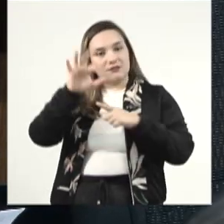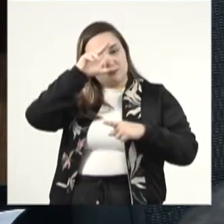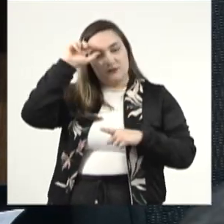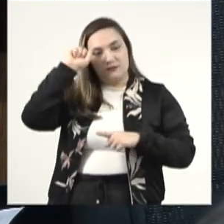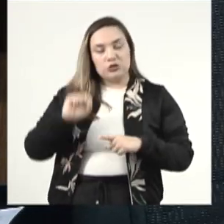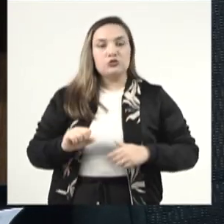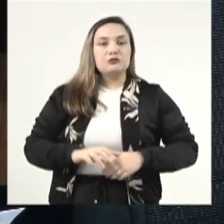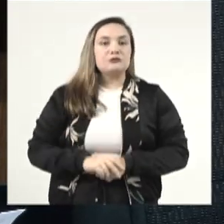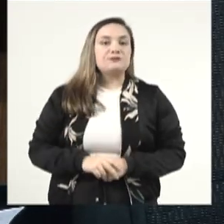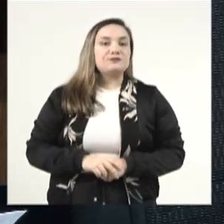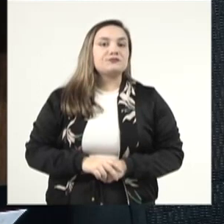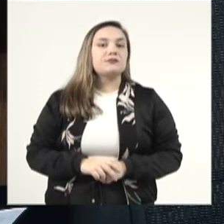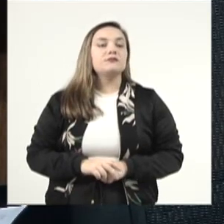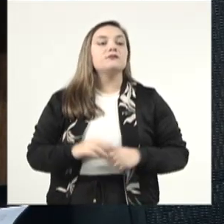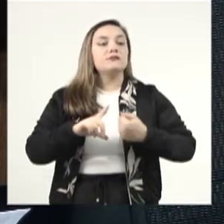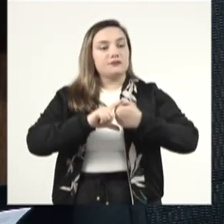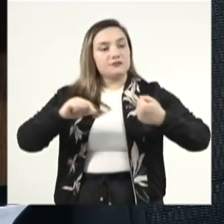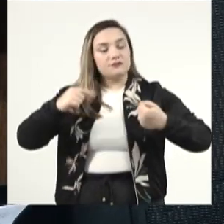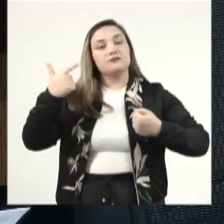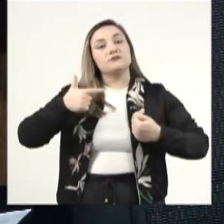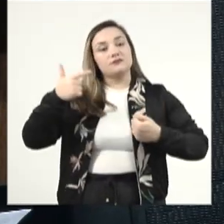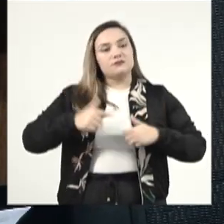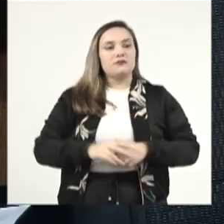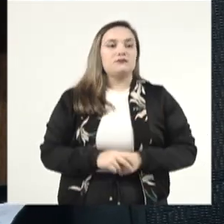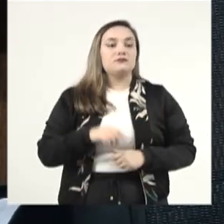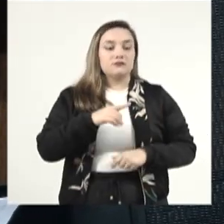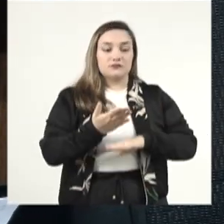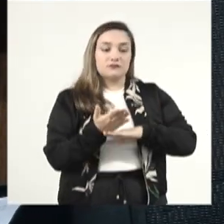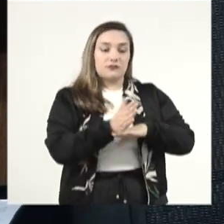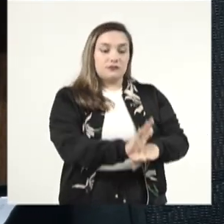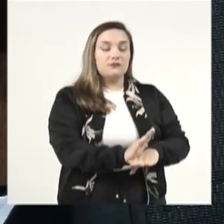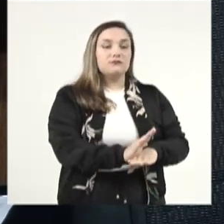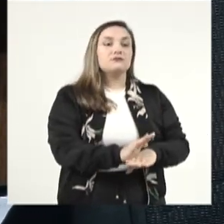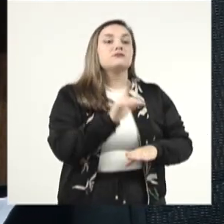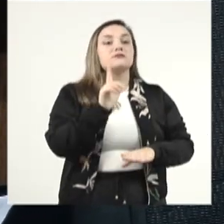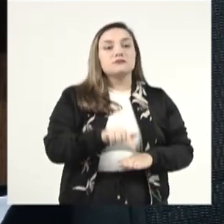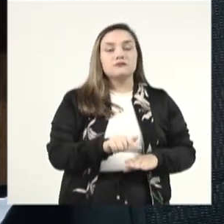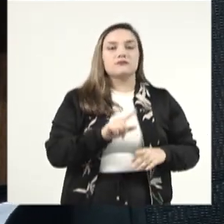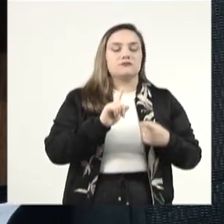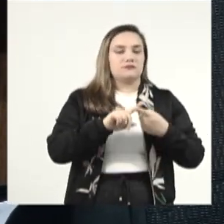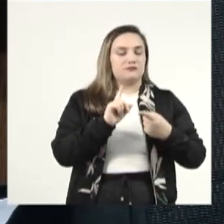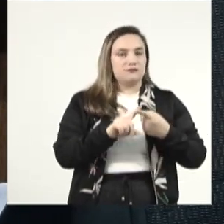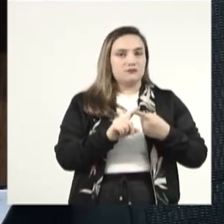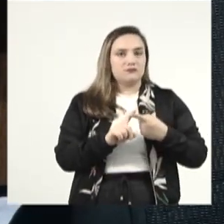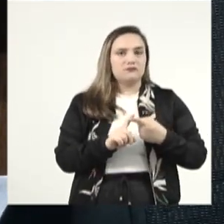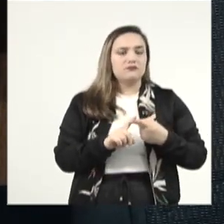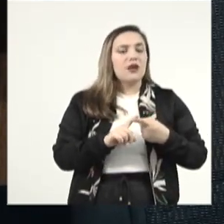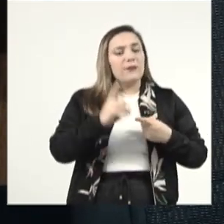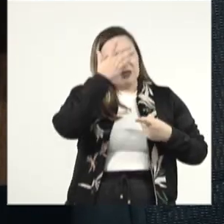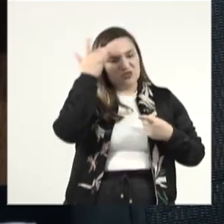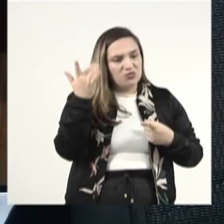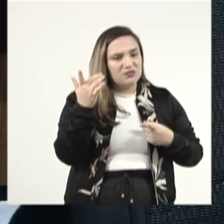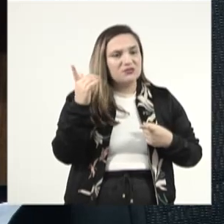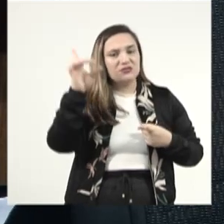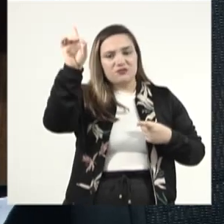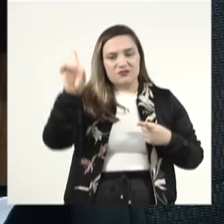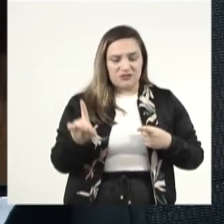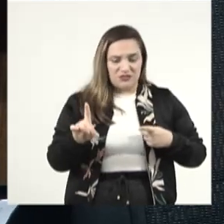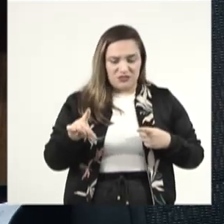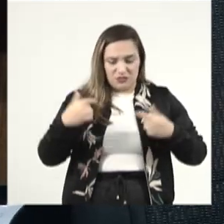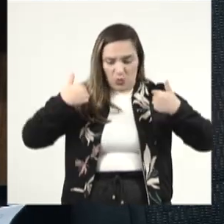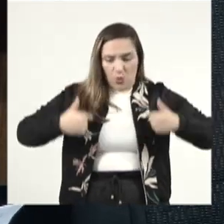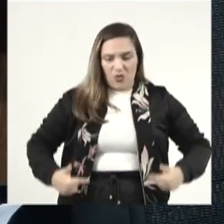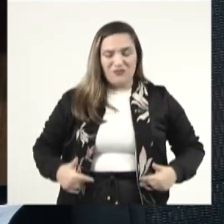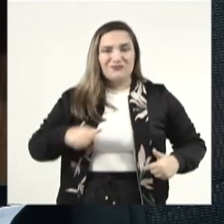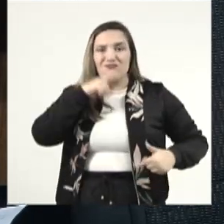Sul. Artigo 2º. O auxílio estabelecido nesta lei compreende em 1. Conduzir a pessoa com deficiência ou